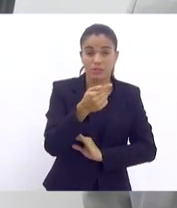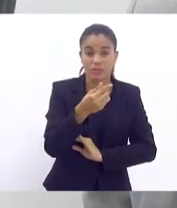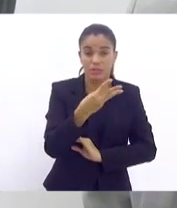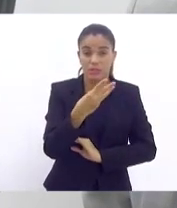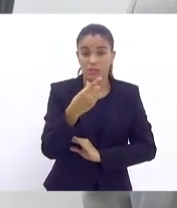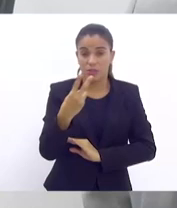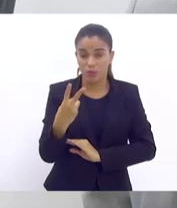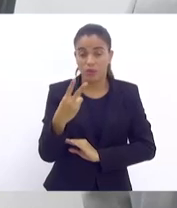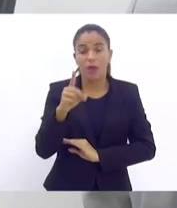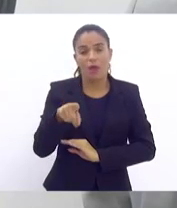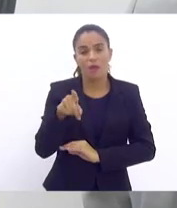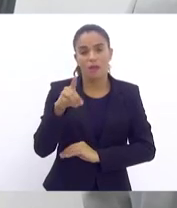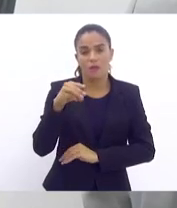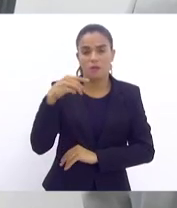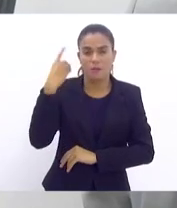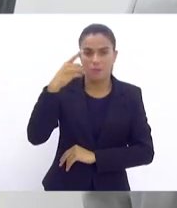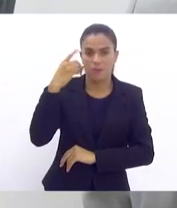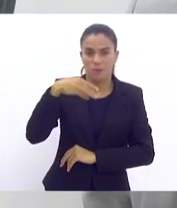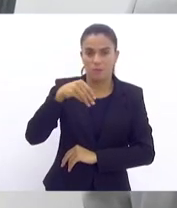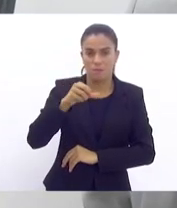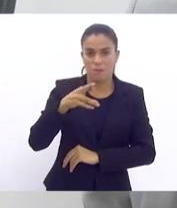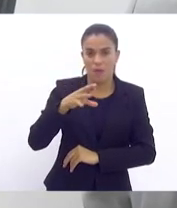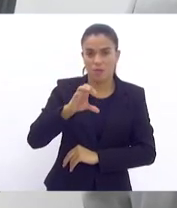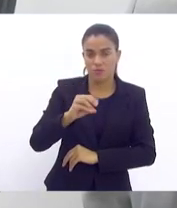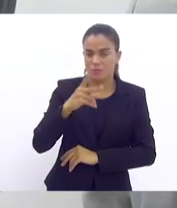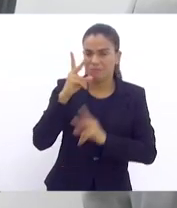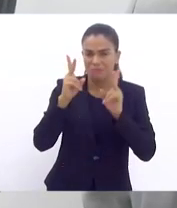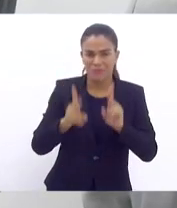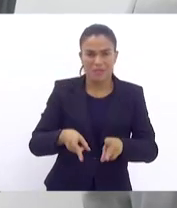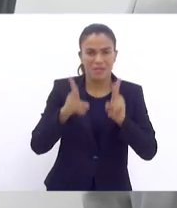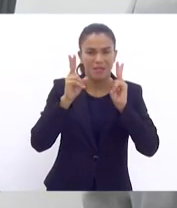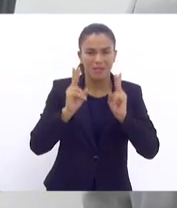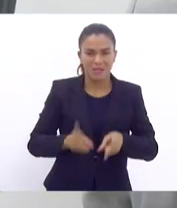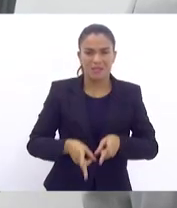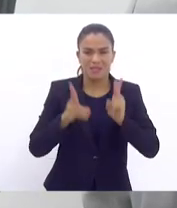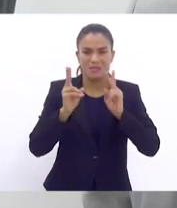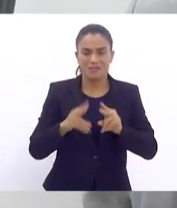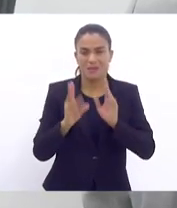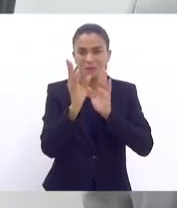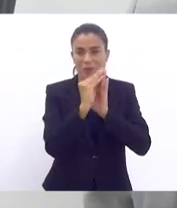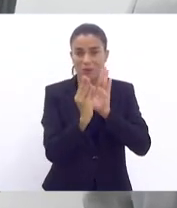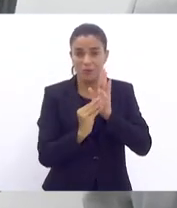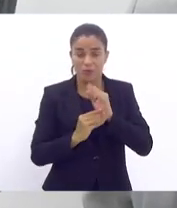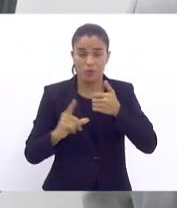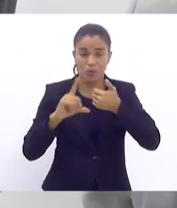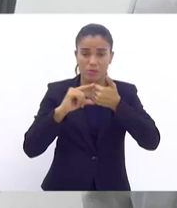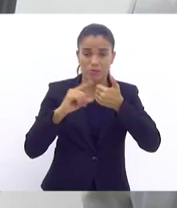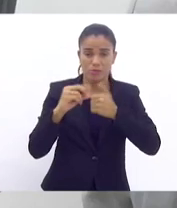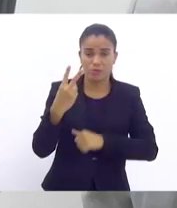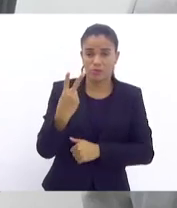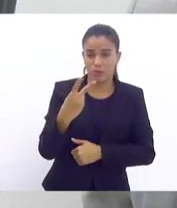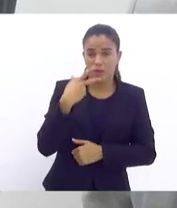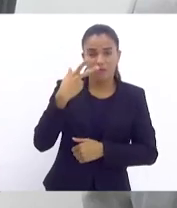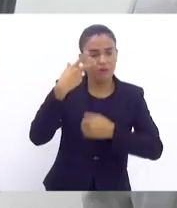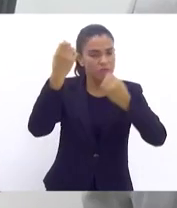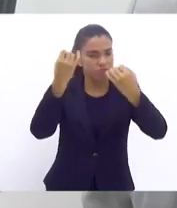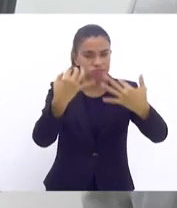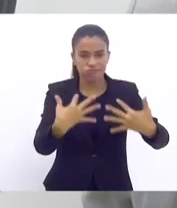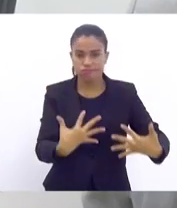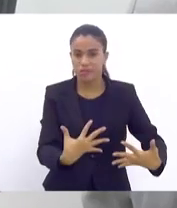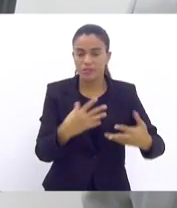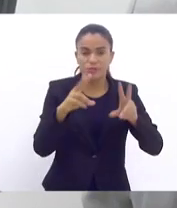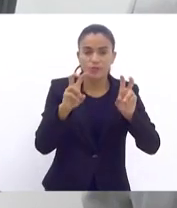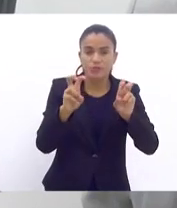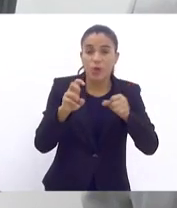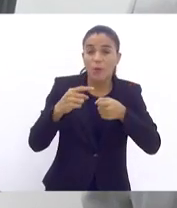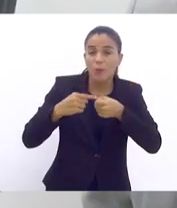projeto Deputado Márcio canela que fala sobre a mesma matéria inclusive no artigo 2º ele expressamente fala sobre